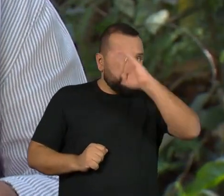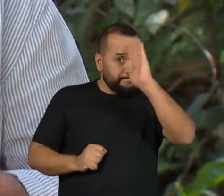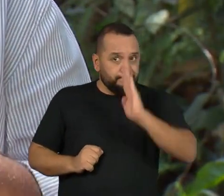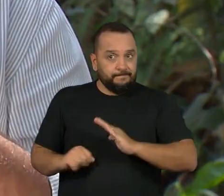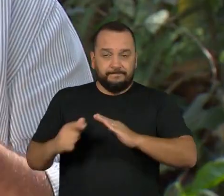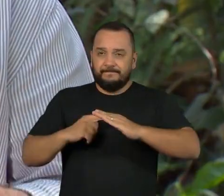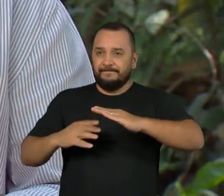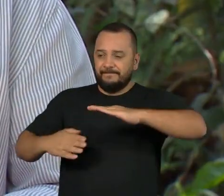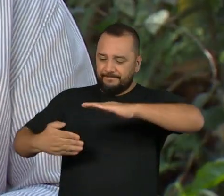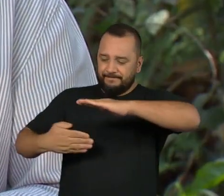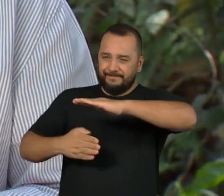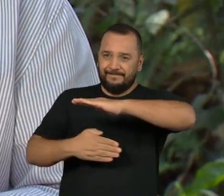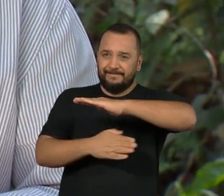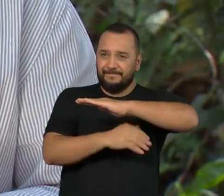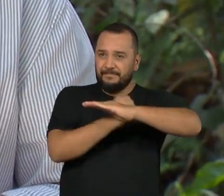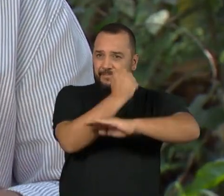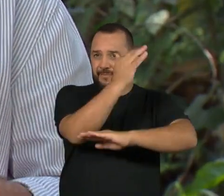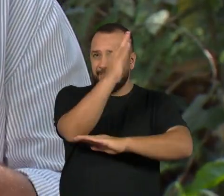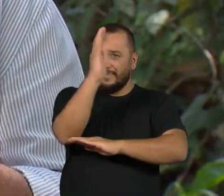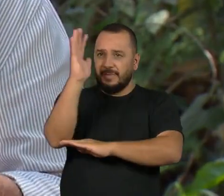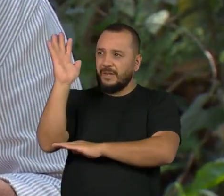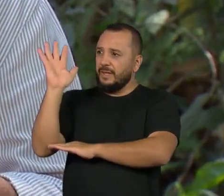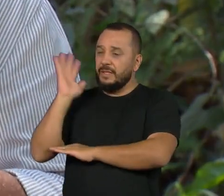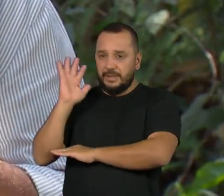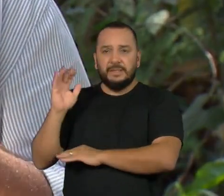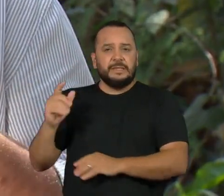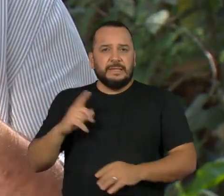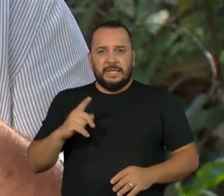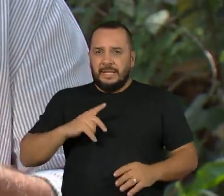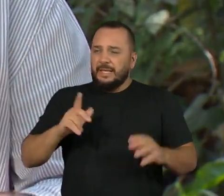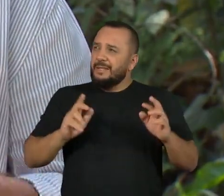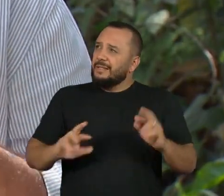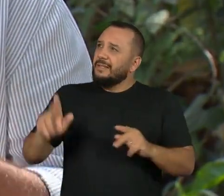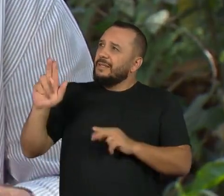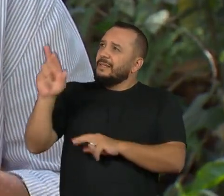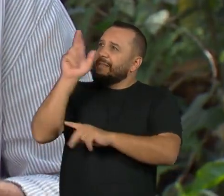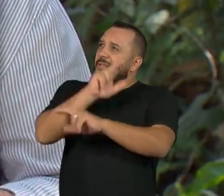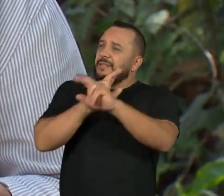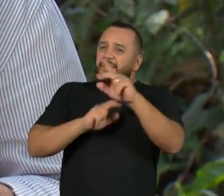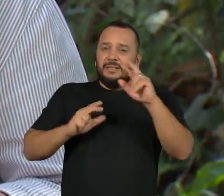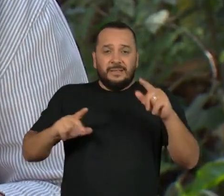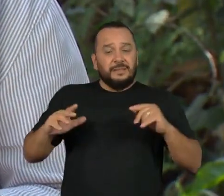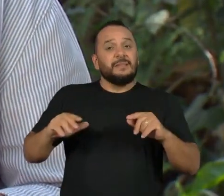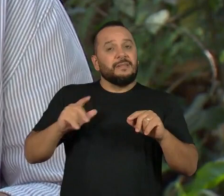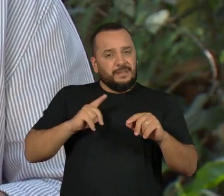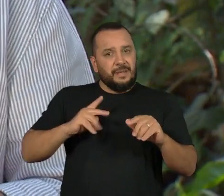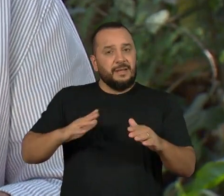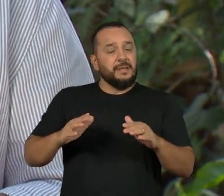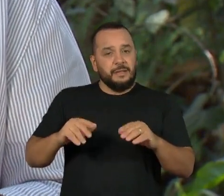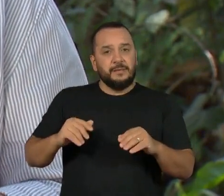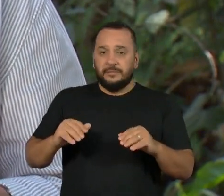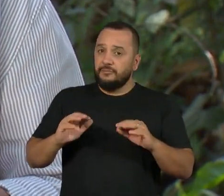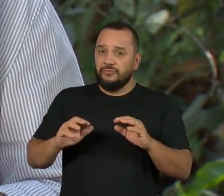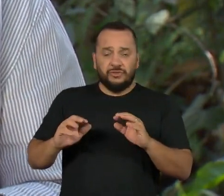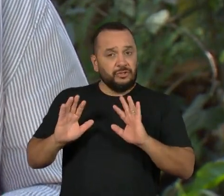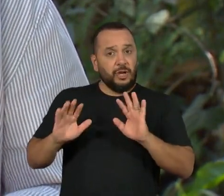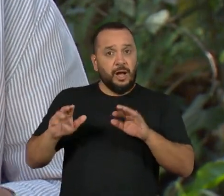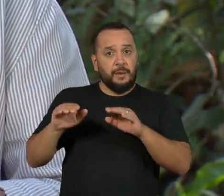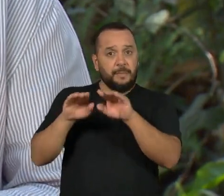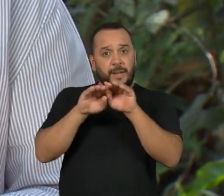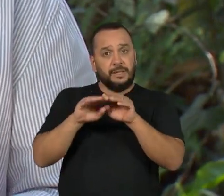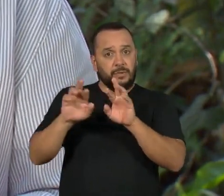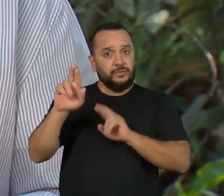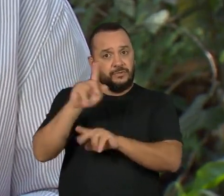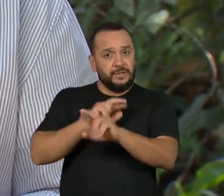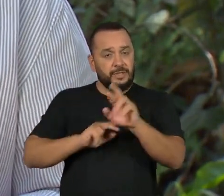nos diferentes biomas, nas diferentes fitofisionomias, padrões de diversidade diferentes. A Amazônia e